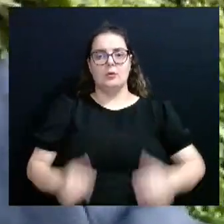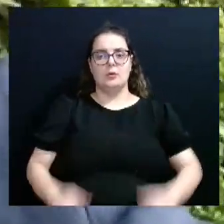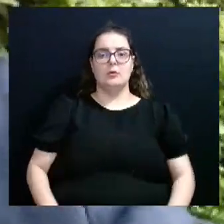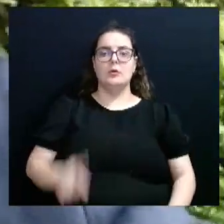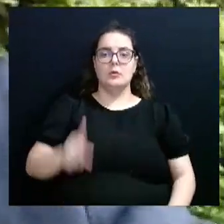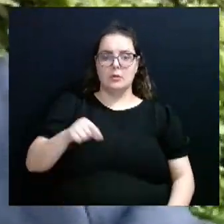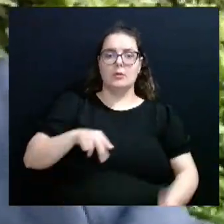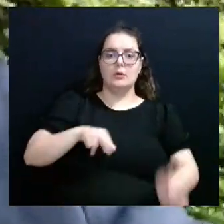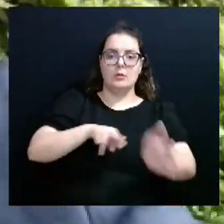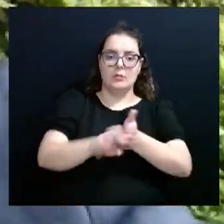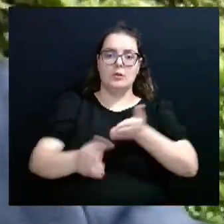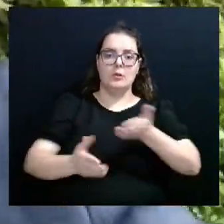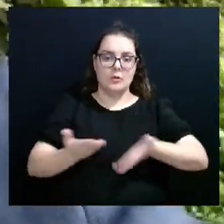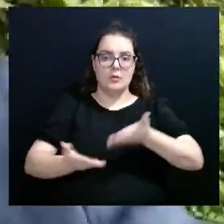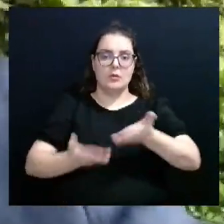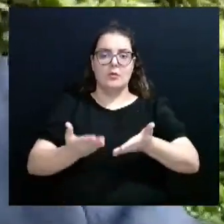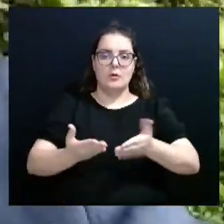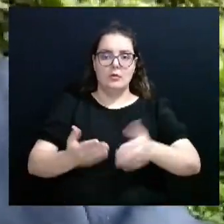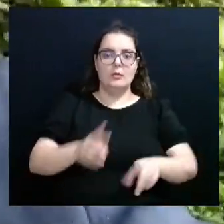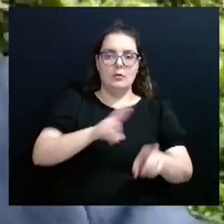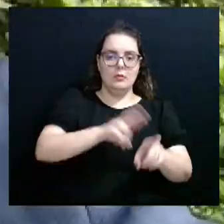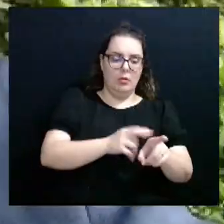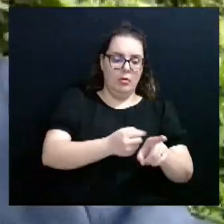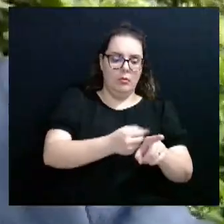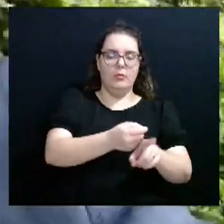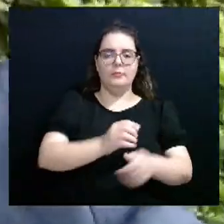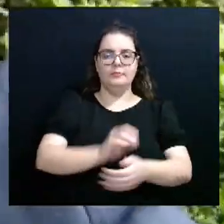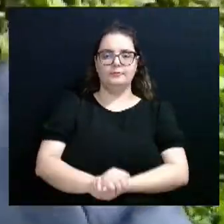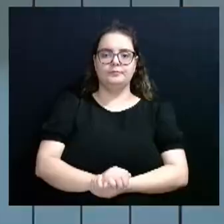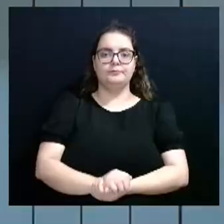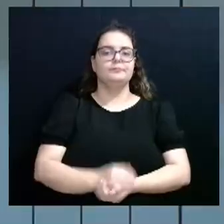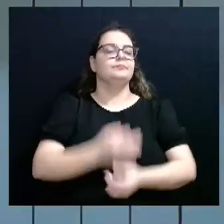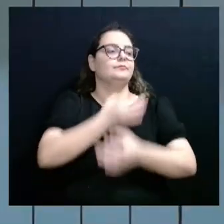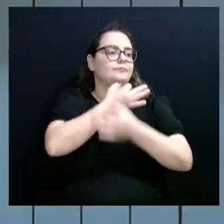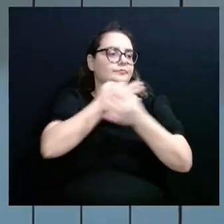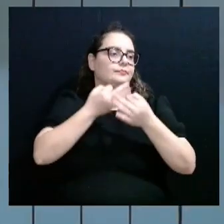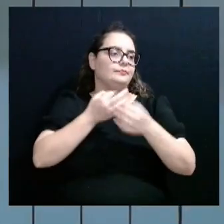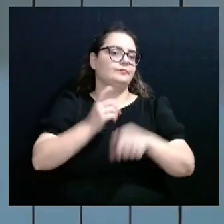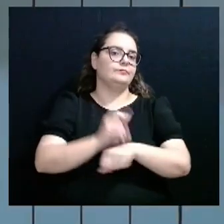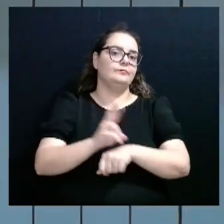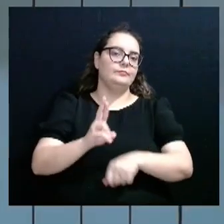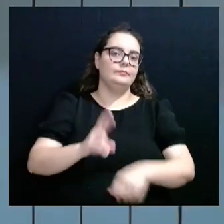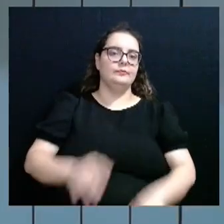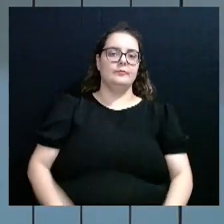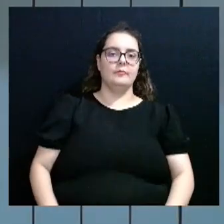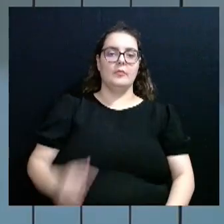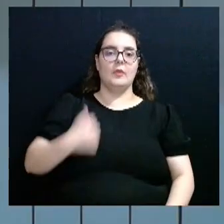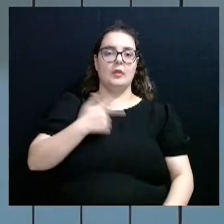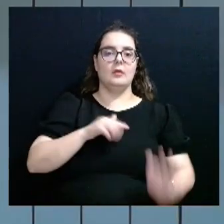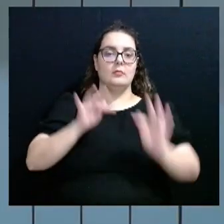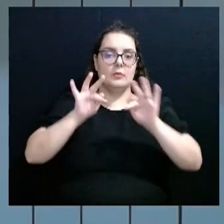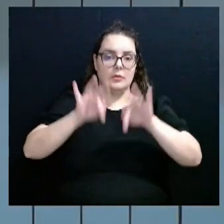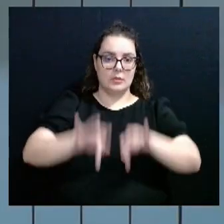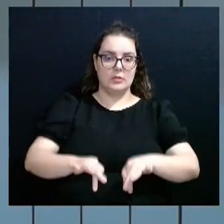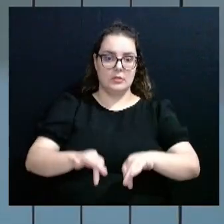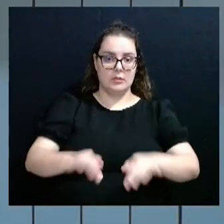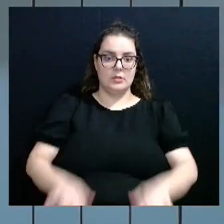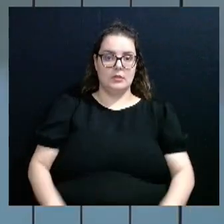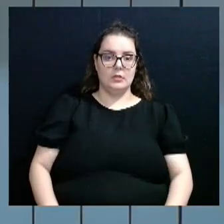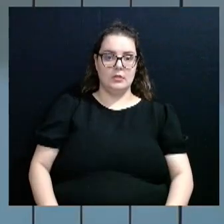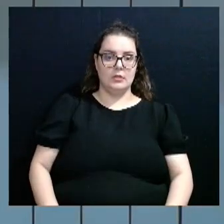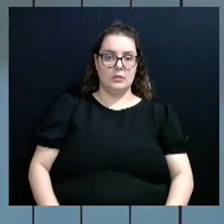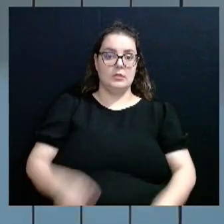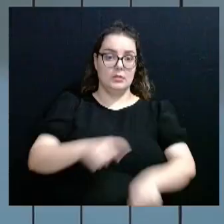tratamento do câncer de próstata. Excelente, doutor Vinícius. Para a gente encerrar, então, neste momento, eu gostaria que o